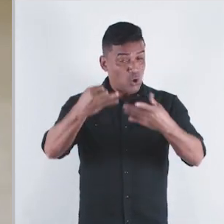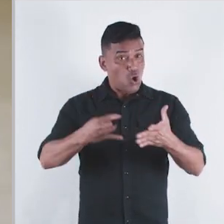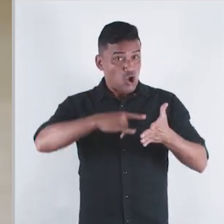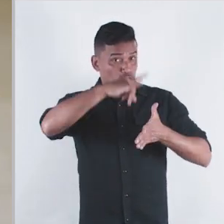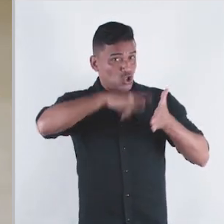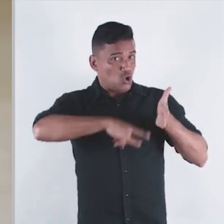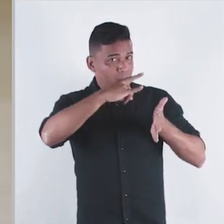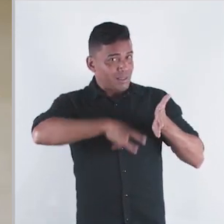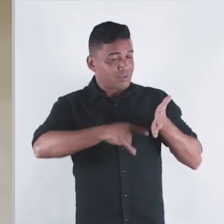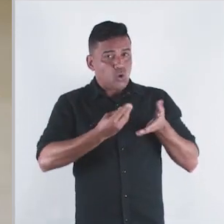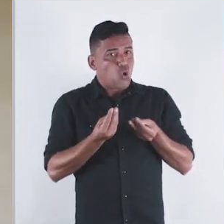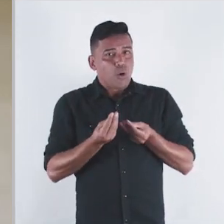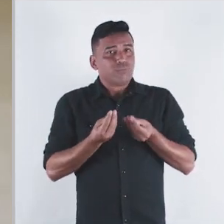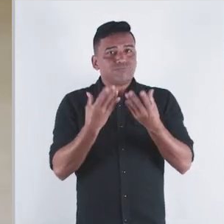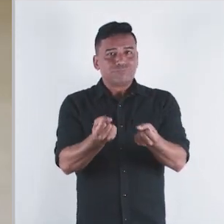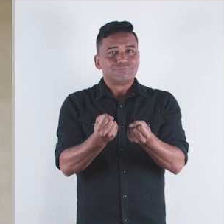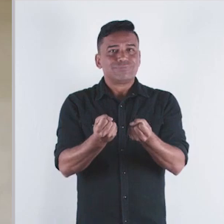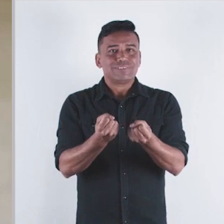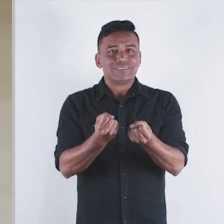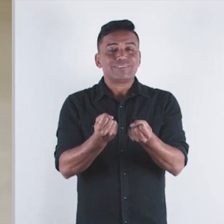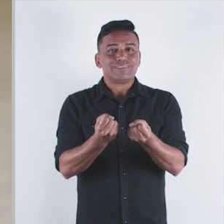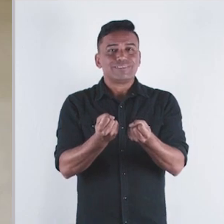né? Então,